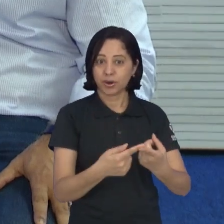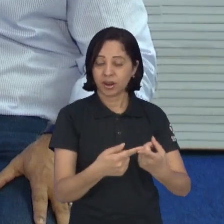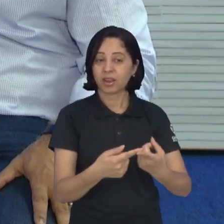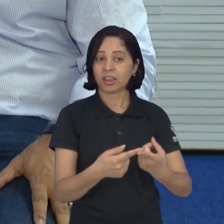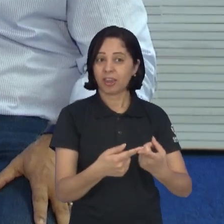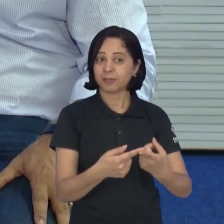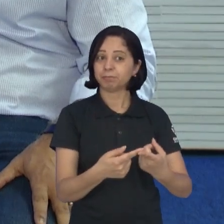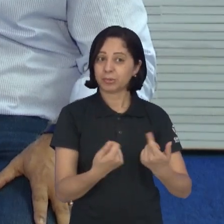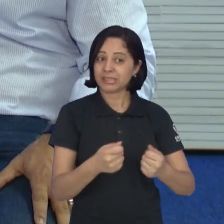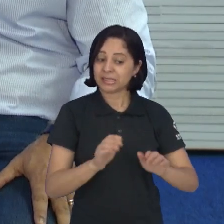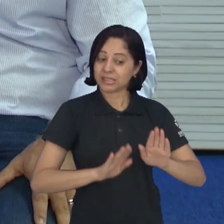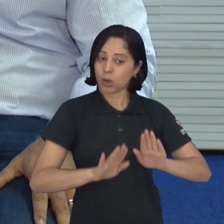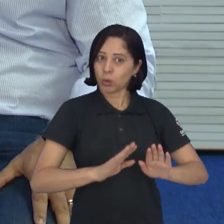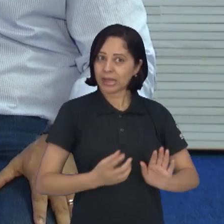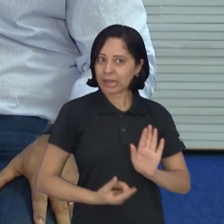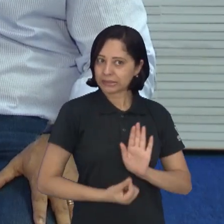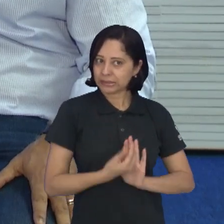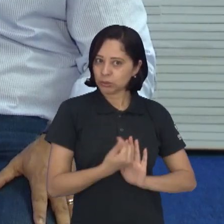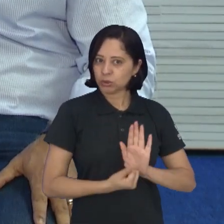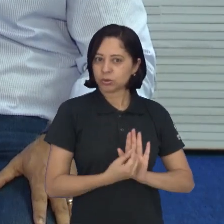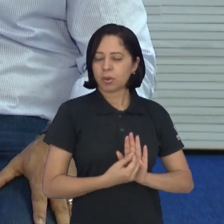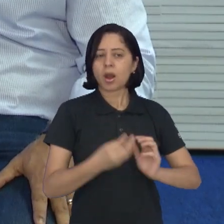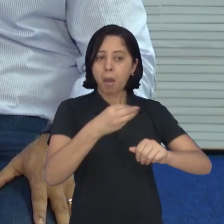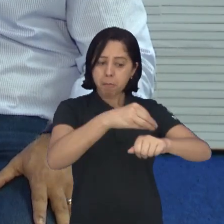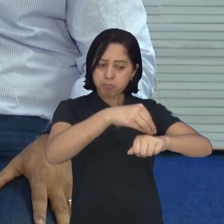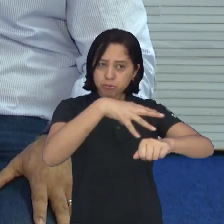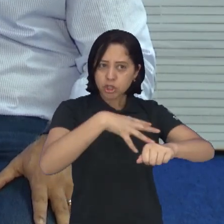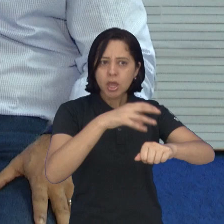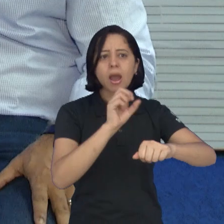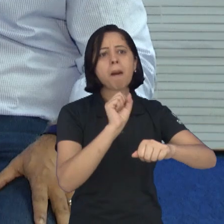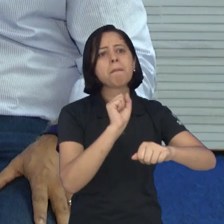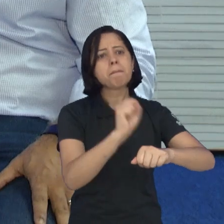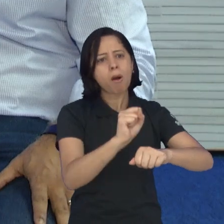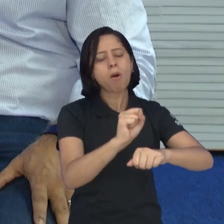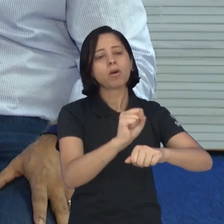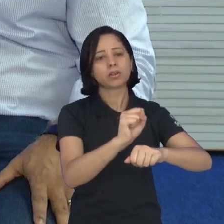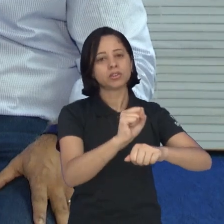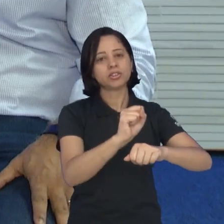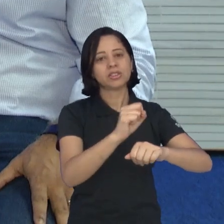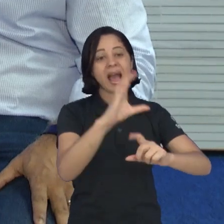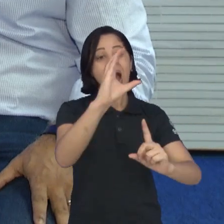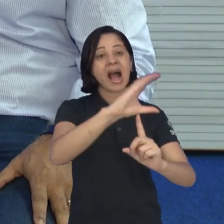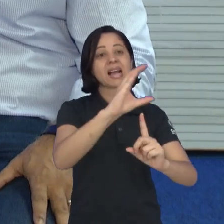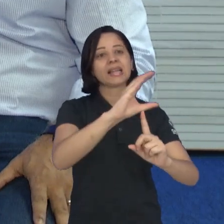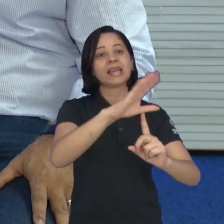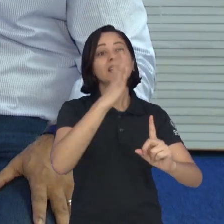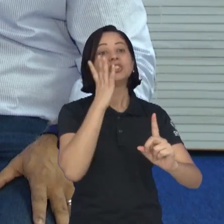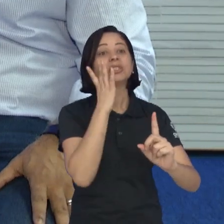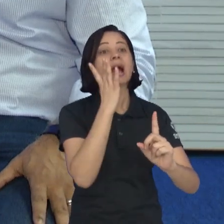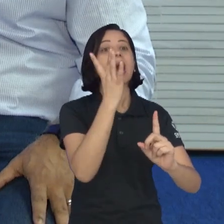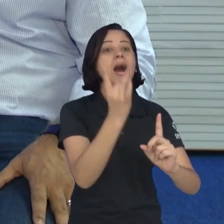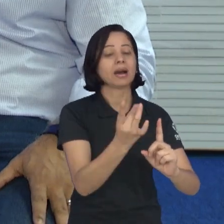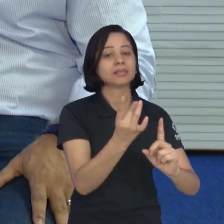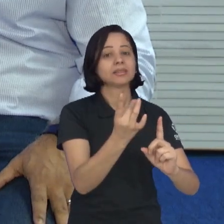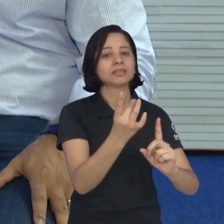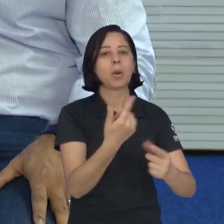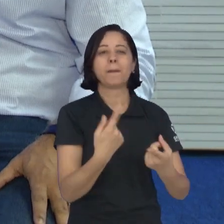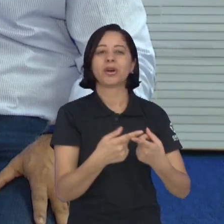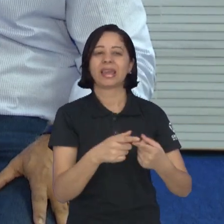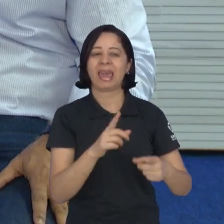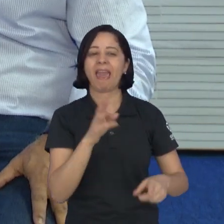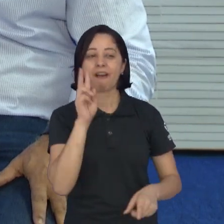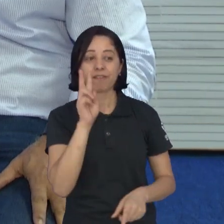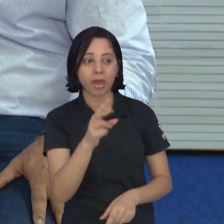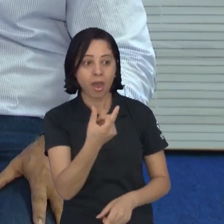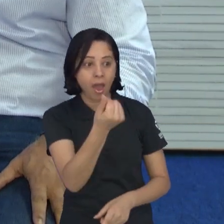vida financeira. Então, fala pra gente algumas dicas, né, que o consumidor precisa nesse momento. Então, chegando promoções, ofertas,